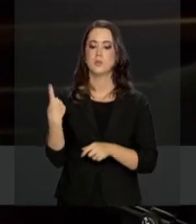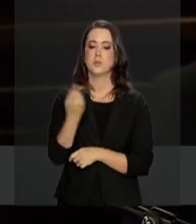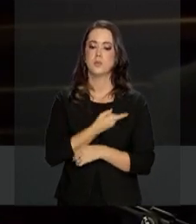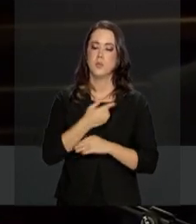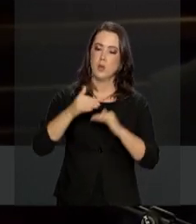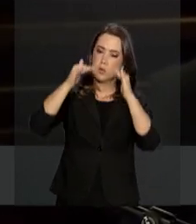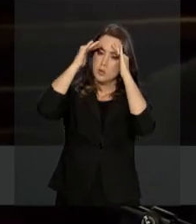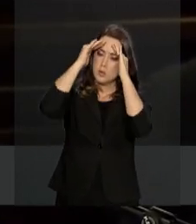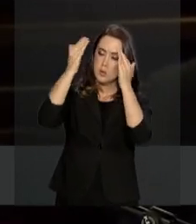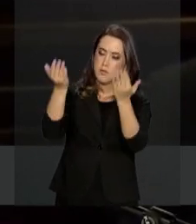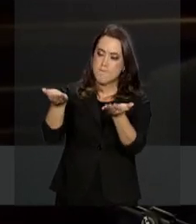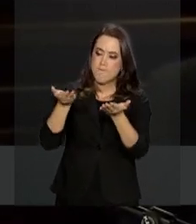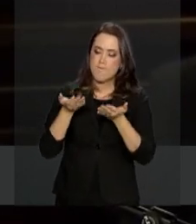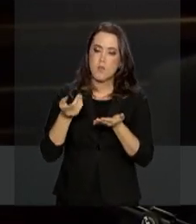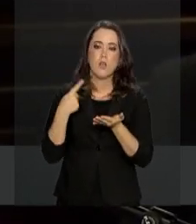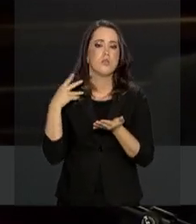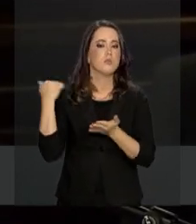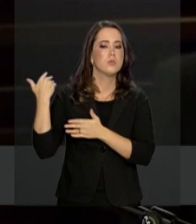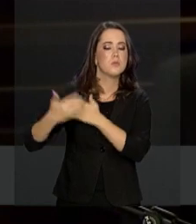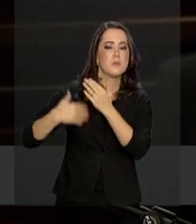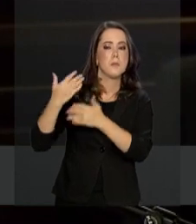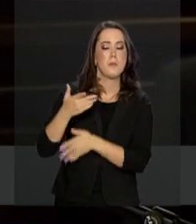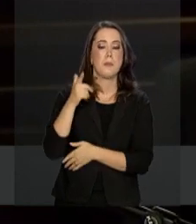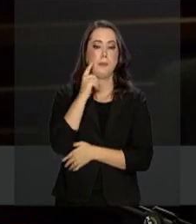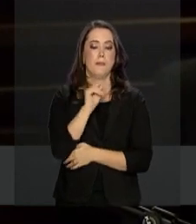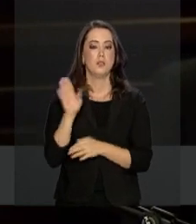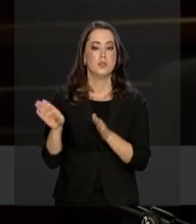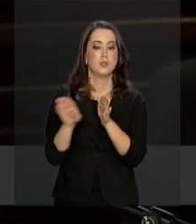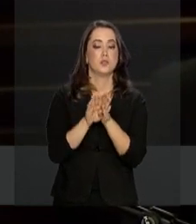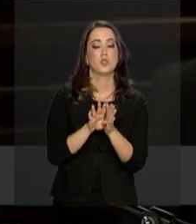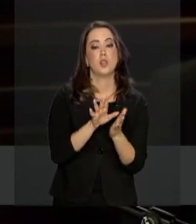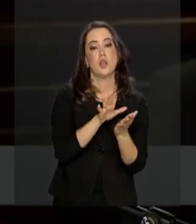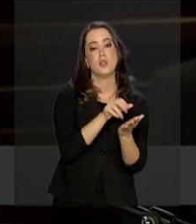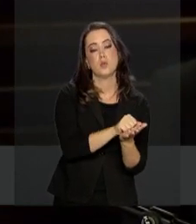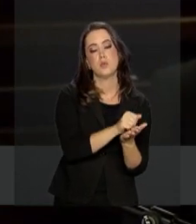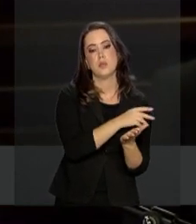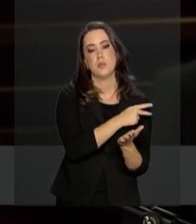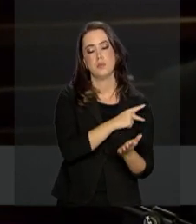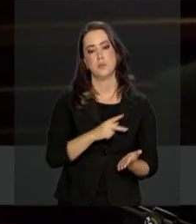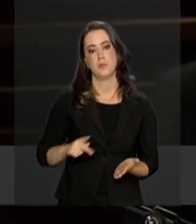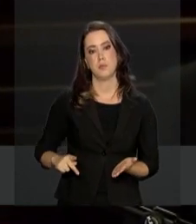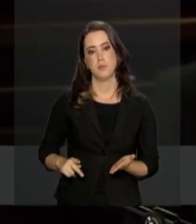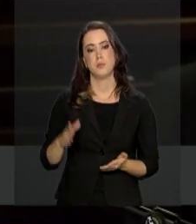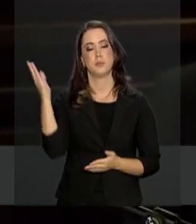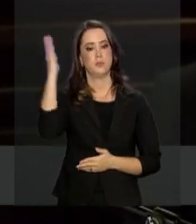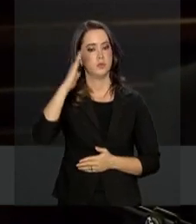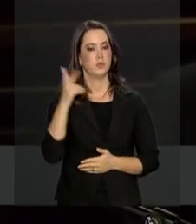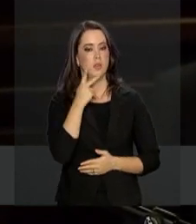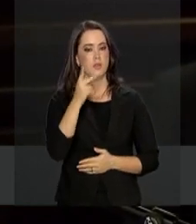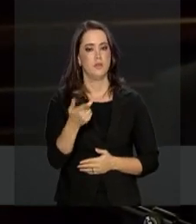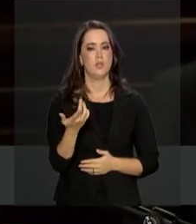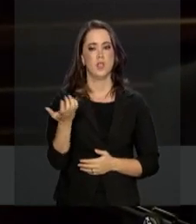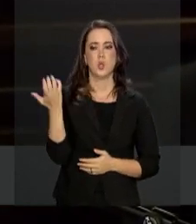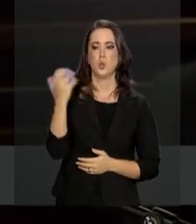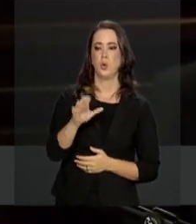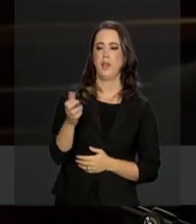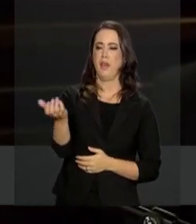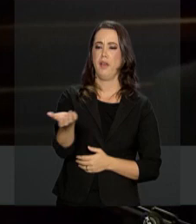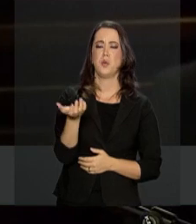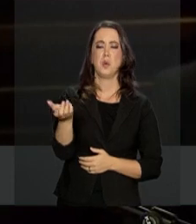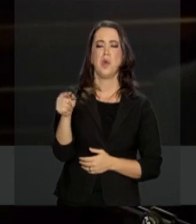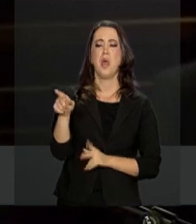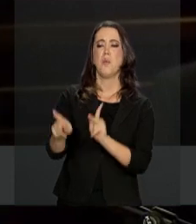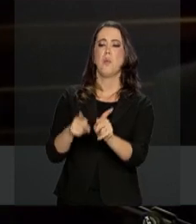prestigiaram ao longo do tempo eu consegui chegar à presidência da república e dizer olha aqui eu não quero popularidade